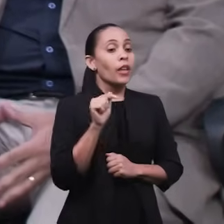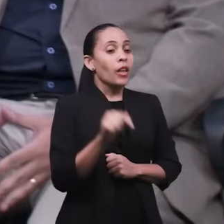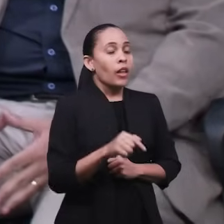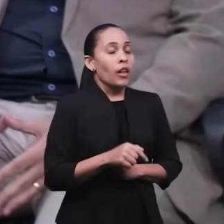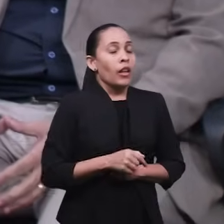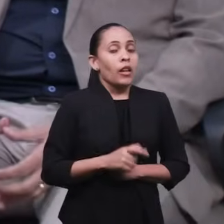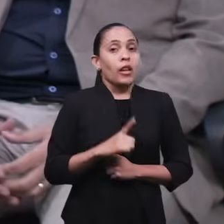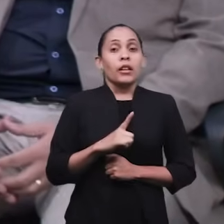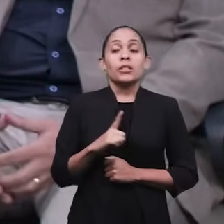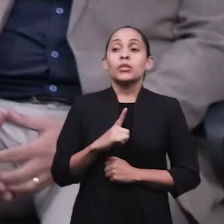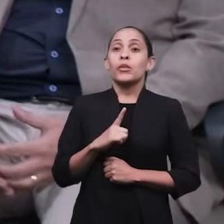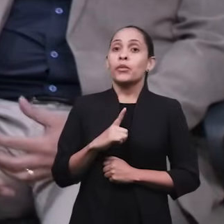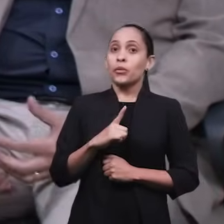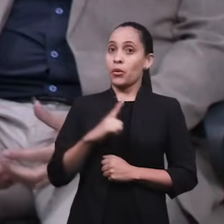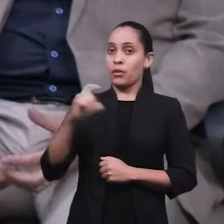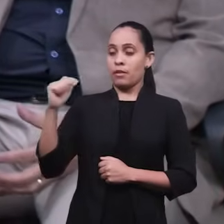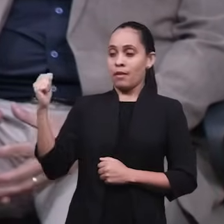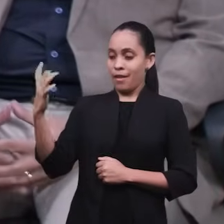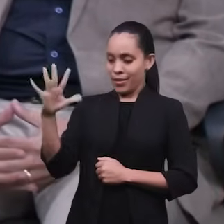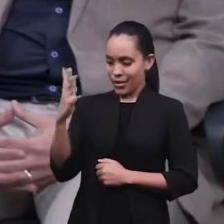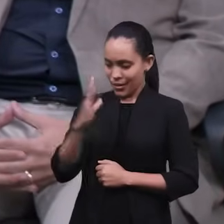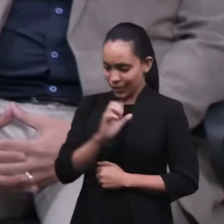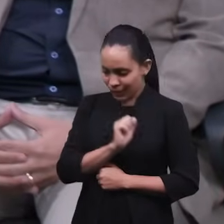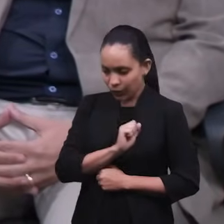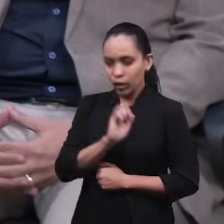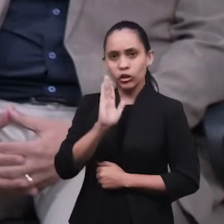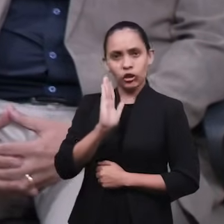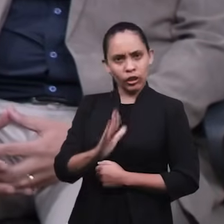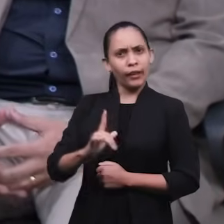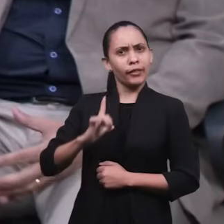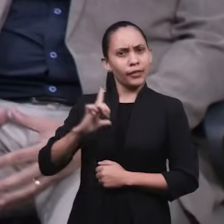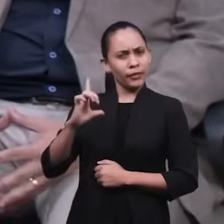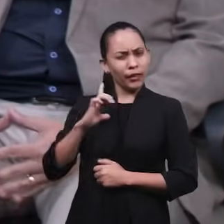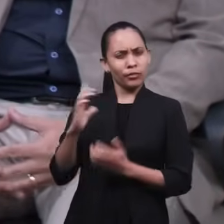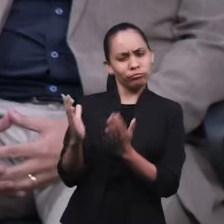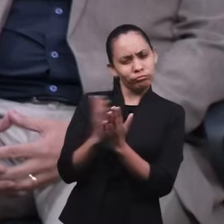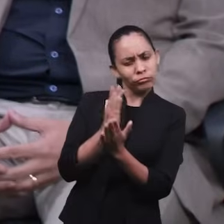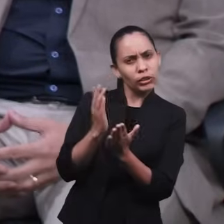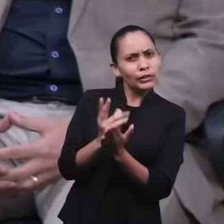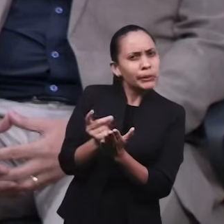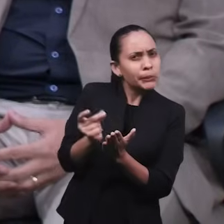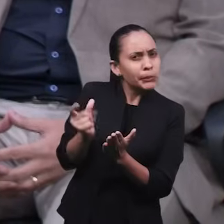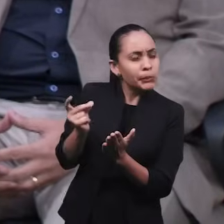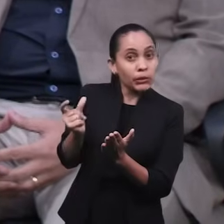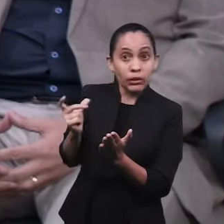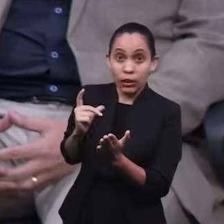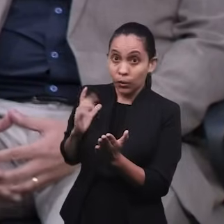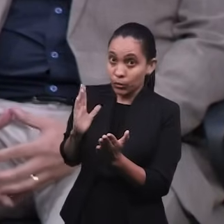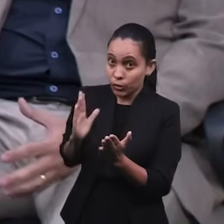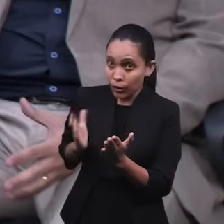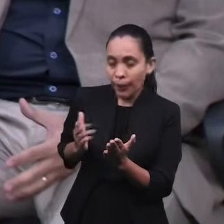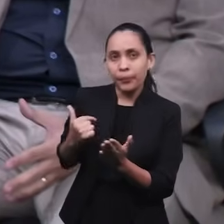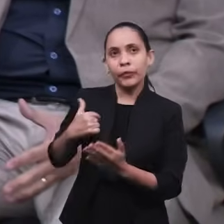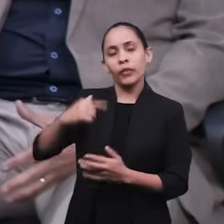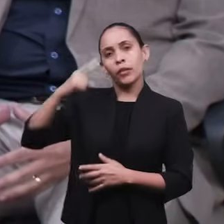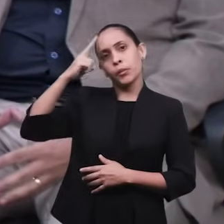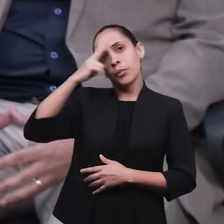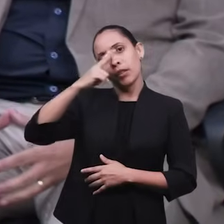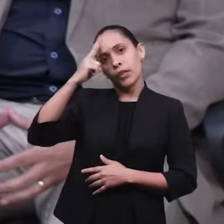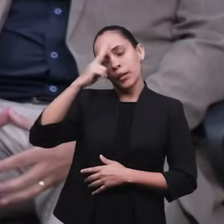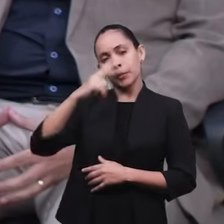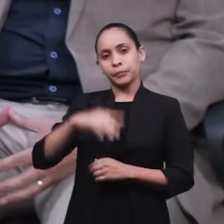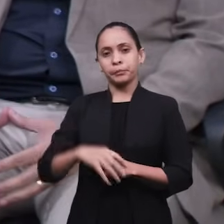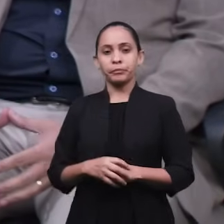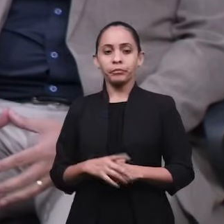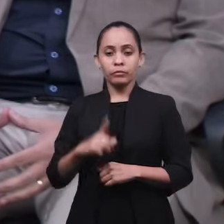Esse louvor é o louvor Ser Exaltado, é um louvor que ele já existe na coletânea há algum tempo. E eu me lembro que esse louvor,